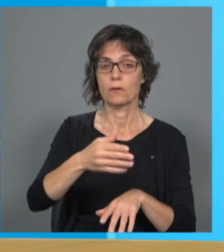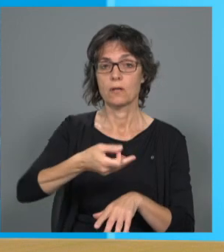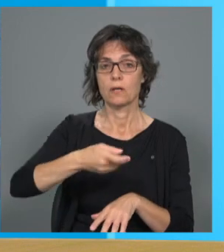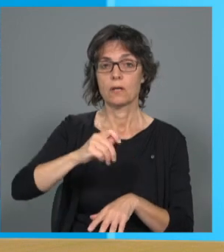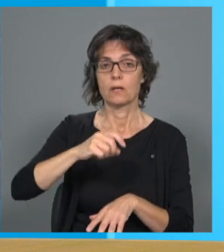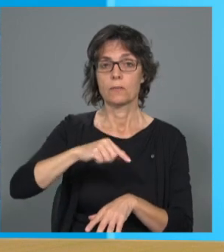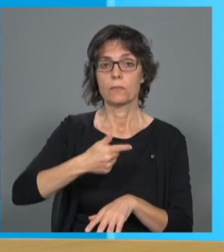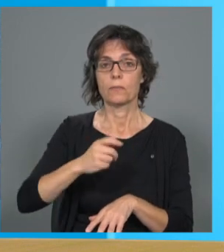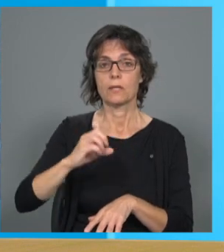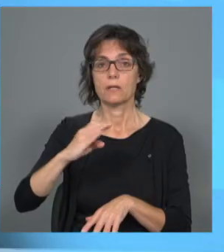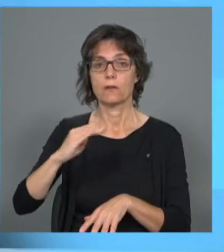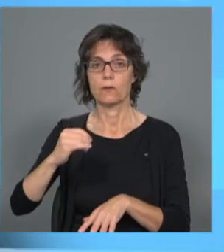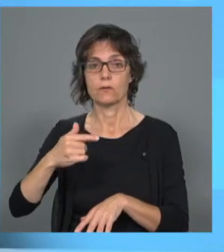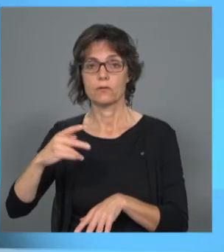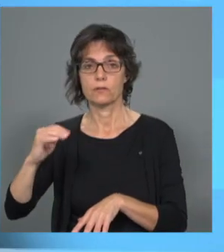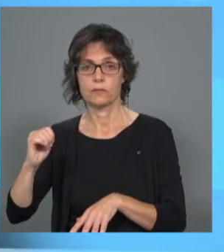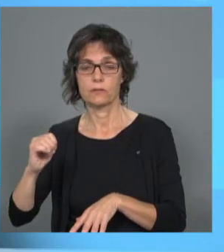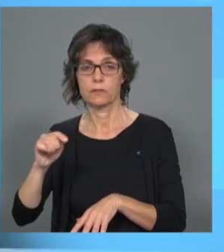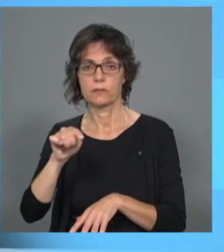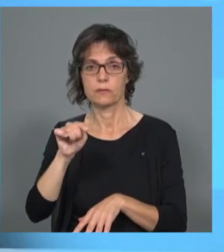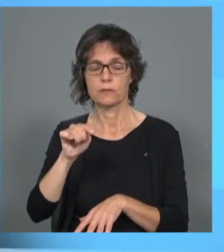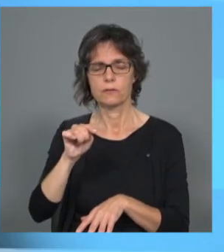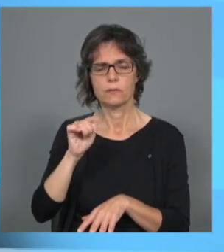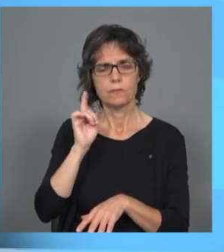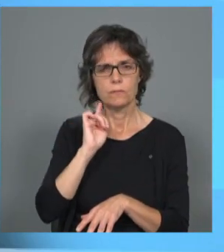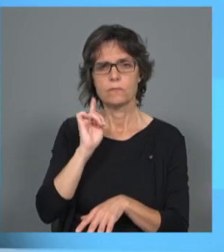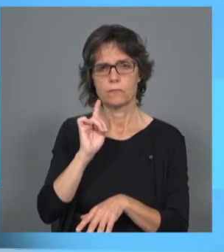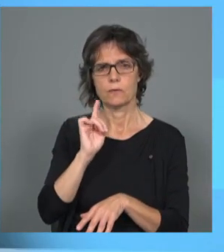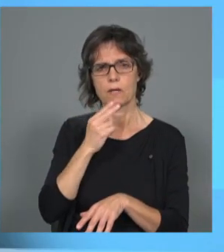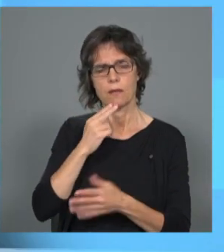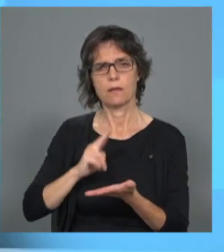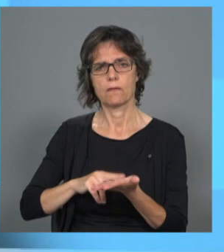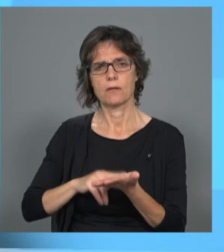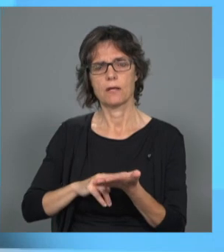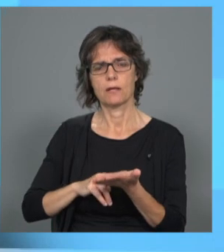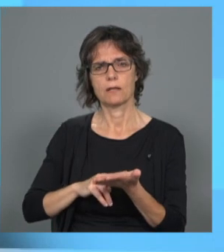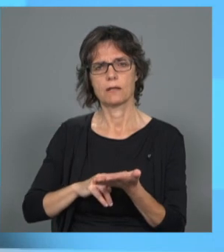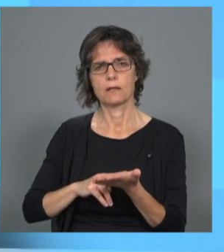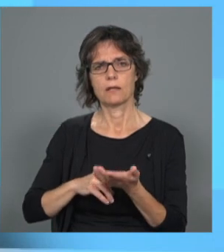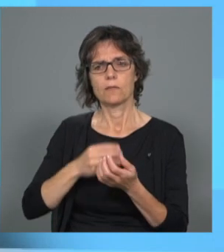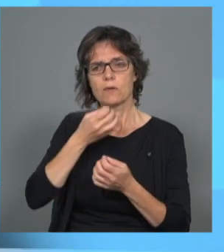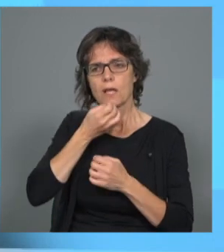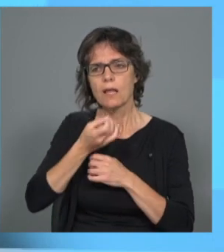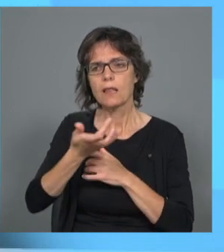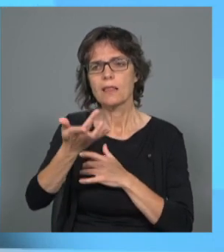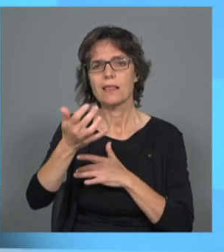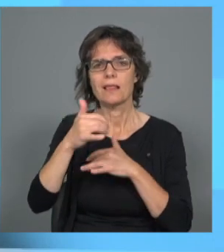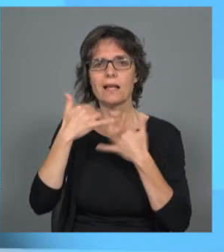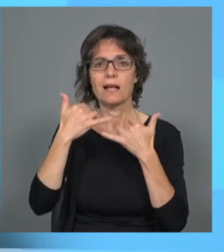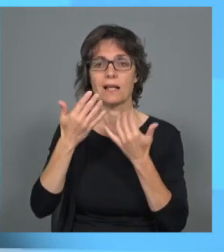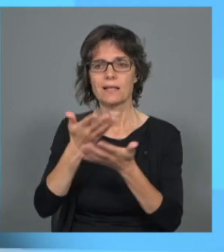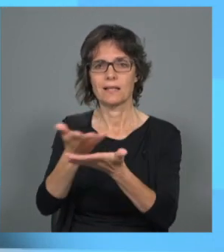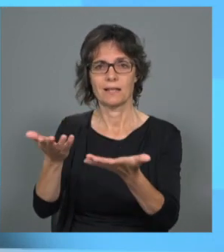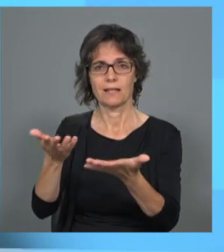É uma dimensão também esta importante, e a forma como eles também experimentam esta alegria, quase uma confirmação da missão agora que têm